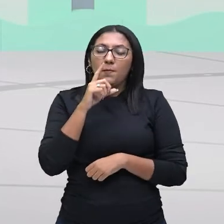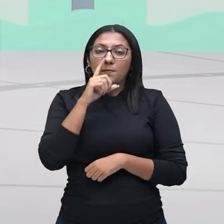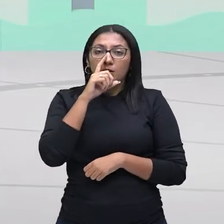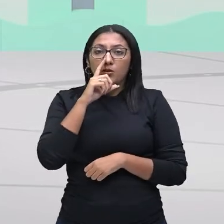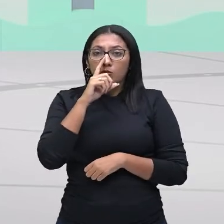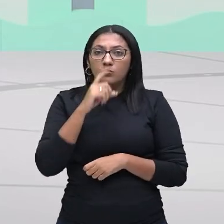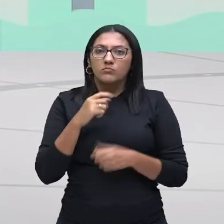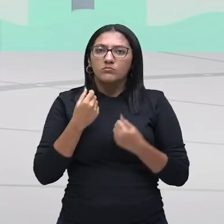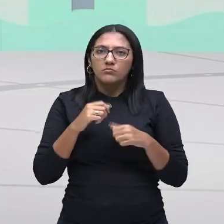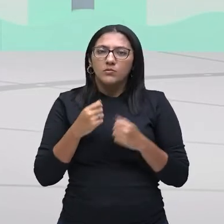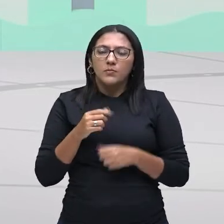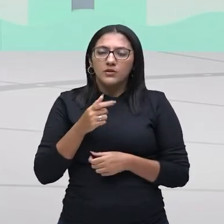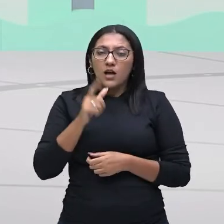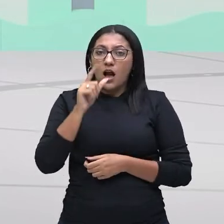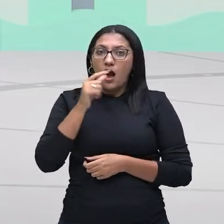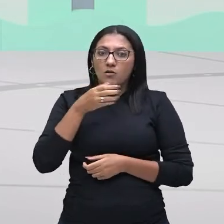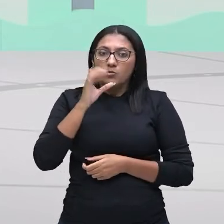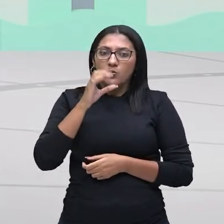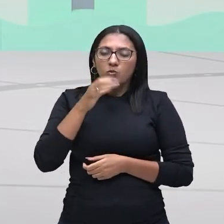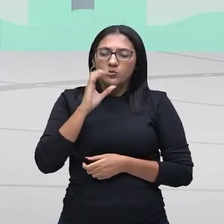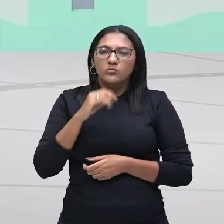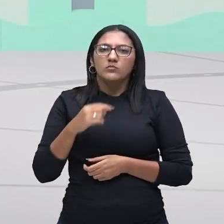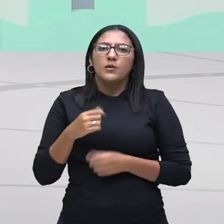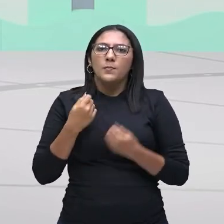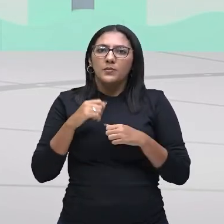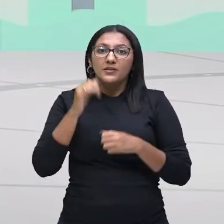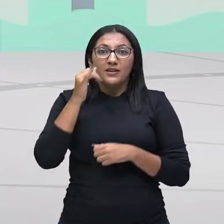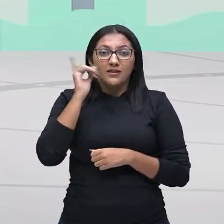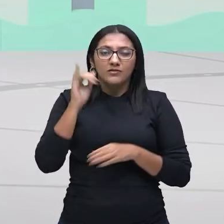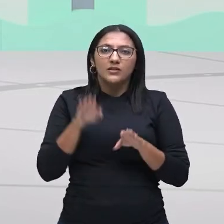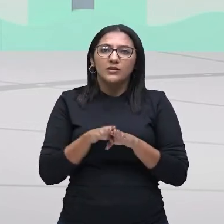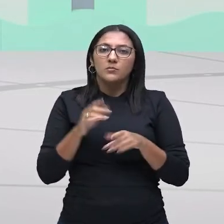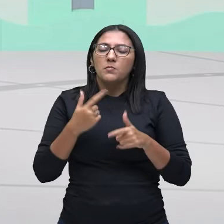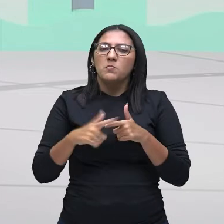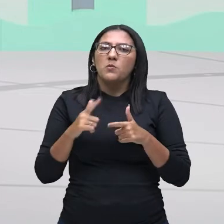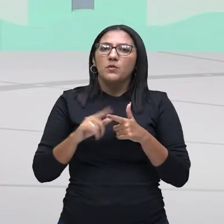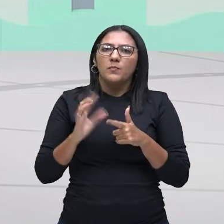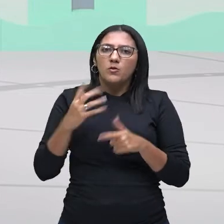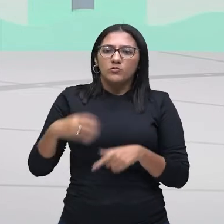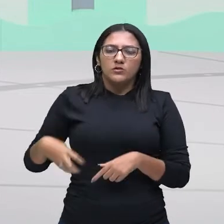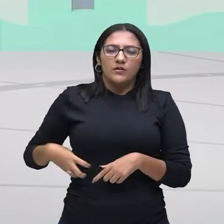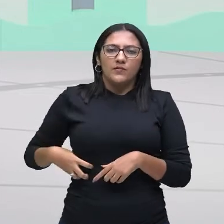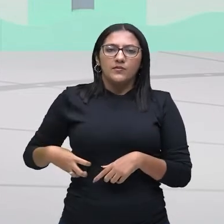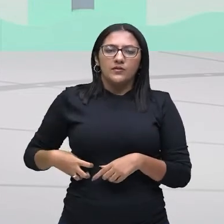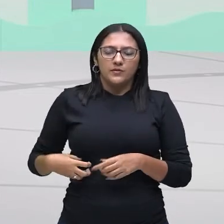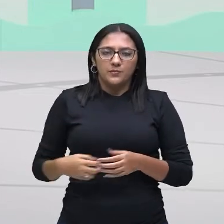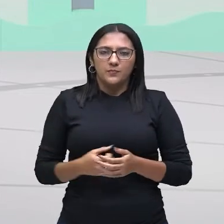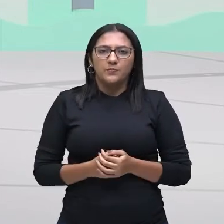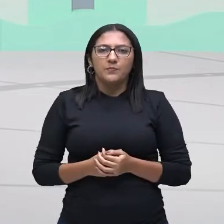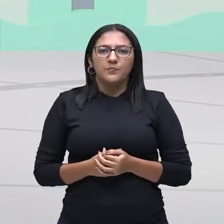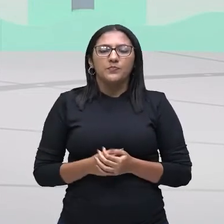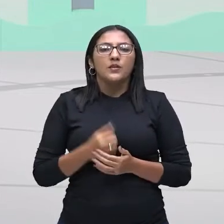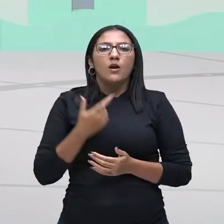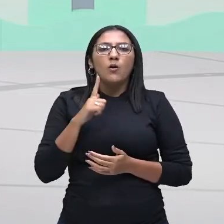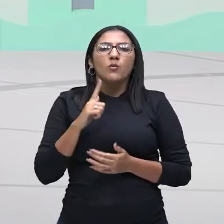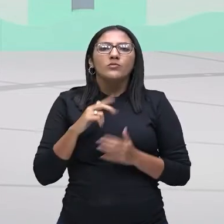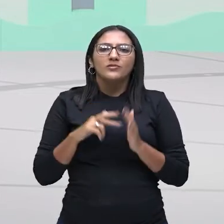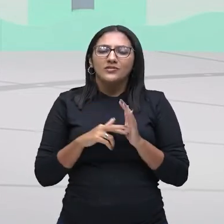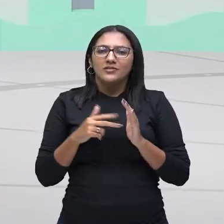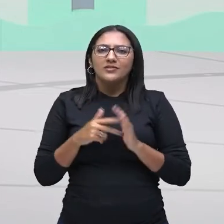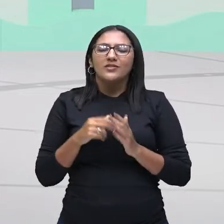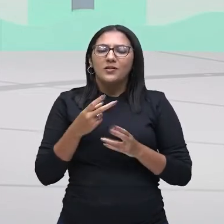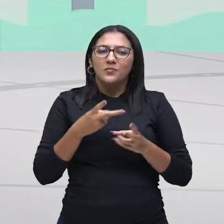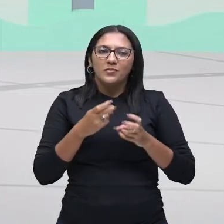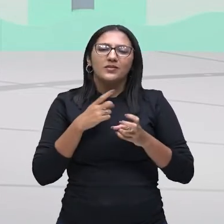de desidratação e pode acarretar problemas no fígado. Mais um exemplo para vocês entenderem como os nossos órgãos funcionam